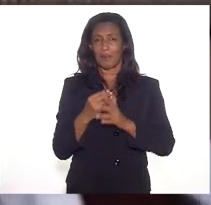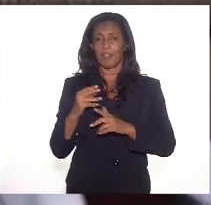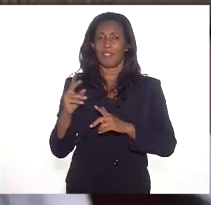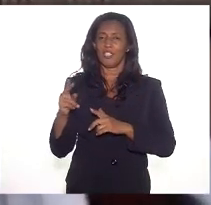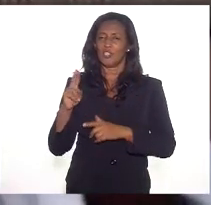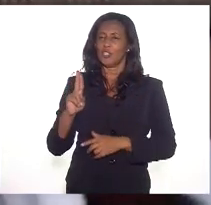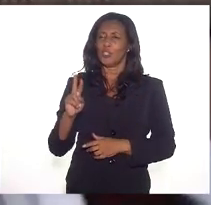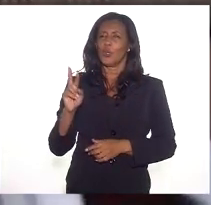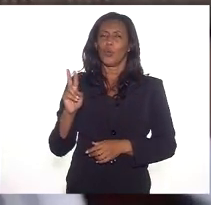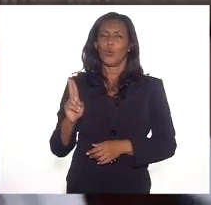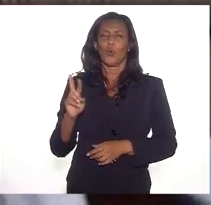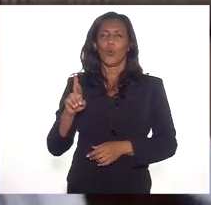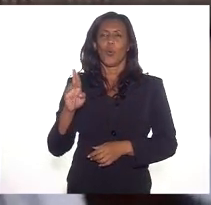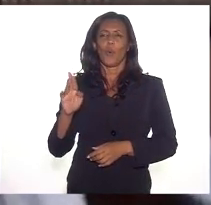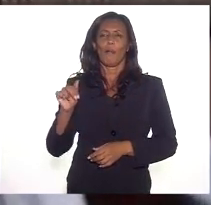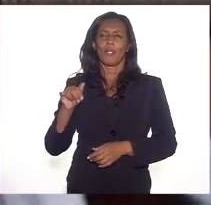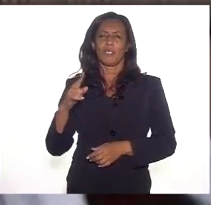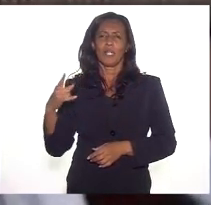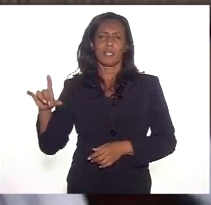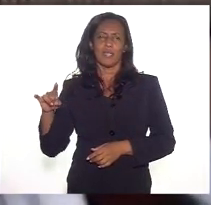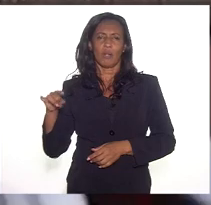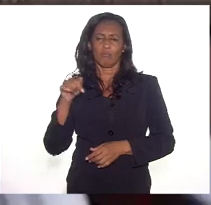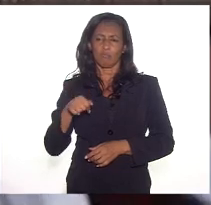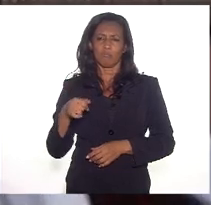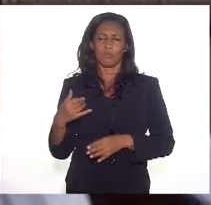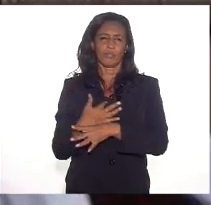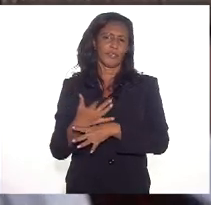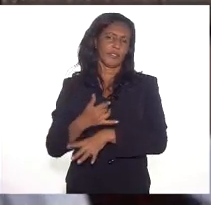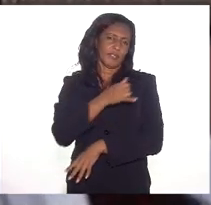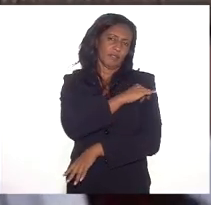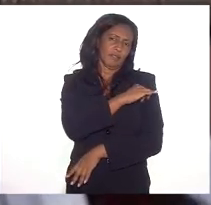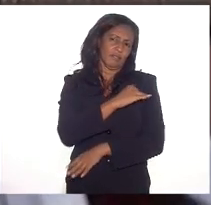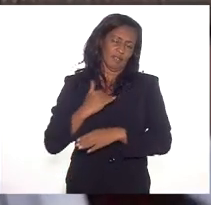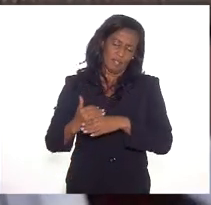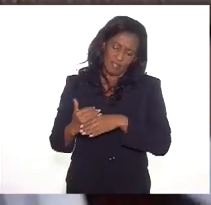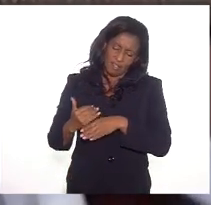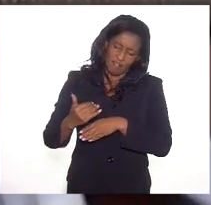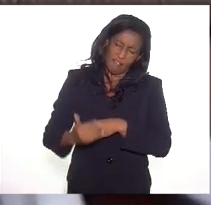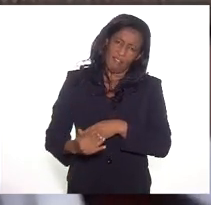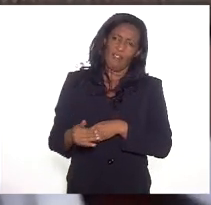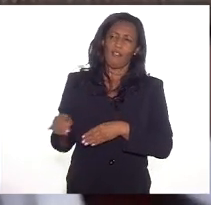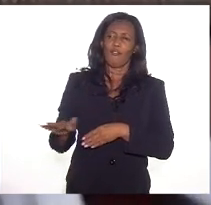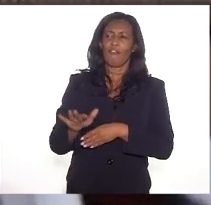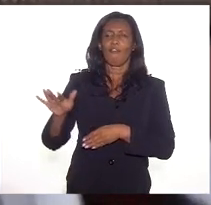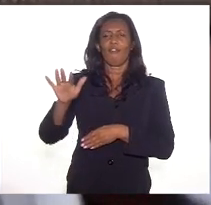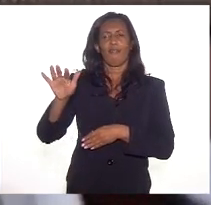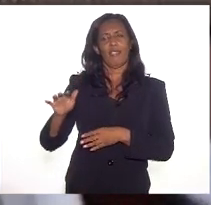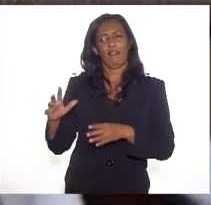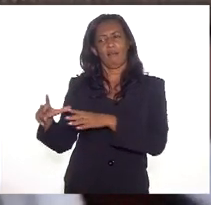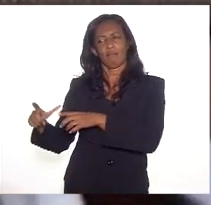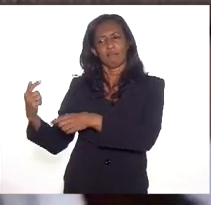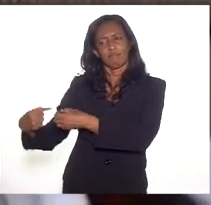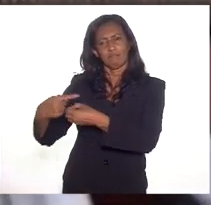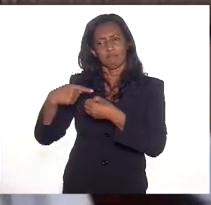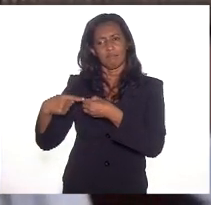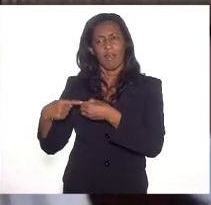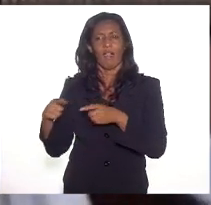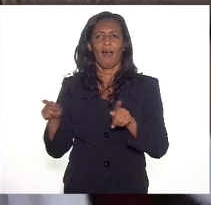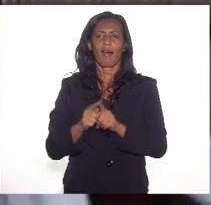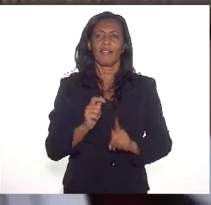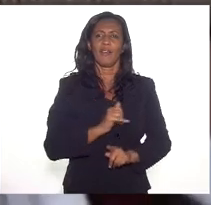urbanização e reurbanização da cidade do Rio de Janeiro, desde o programa Favela Bairro até o Morar Carioca, né? Foi